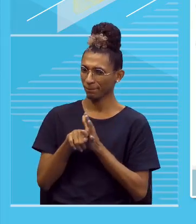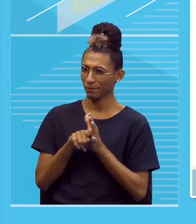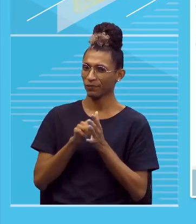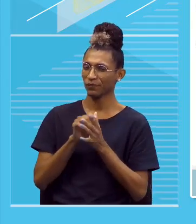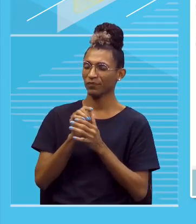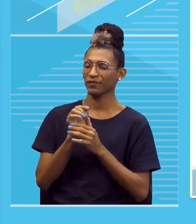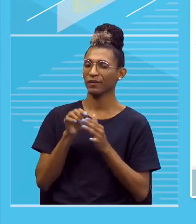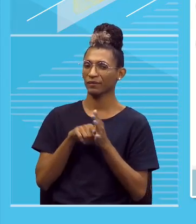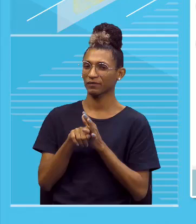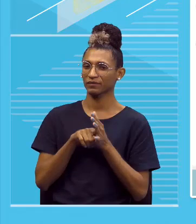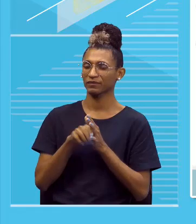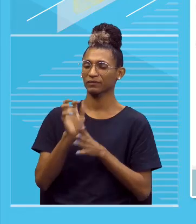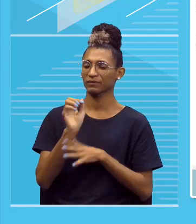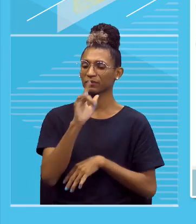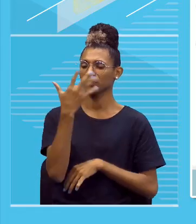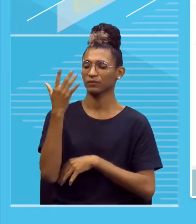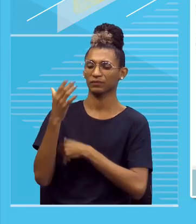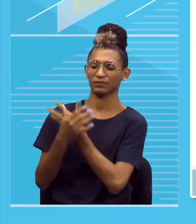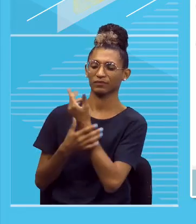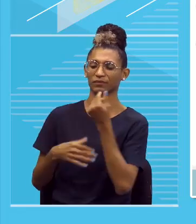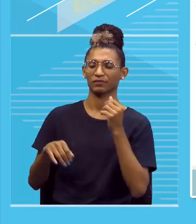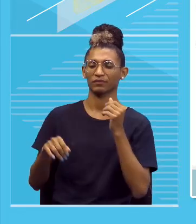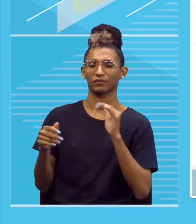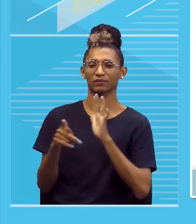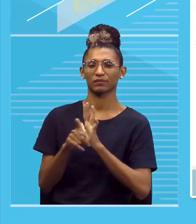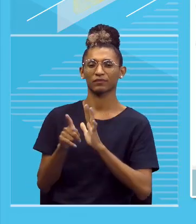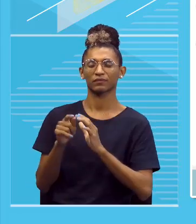as paisagens naturais daquele país